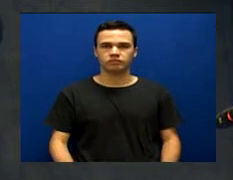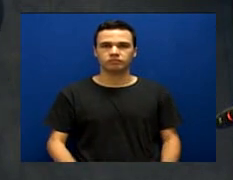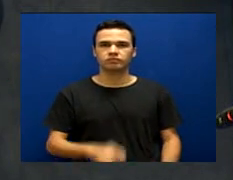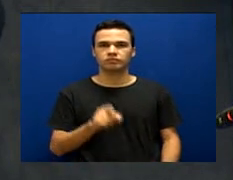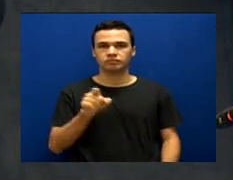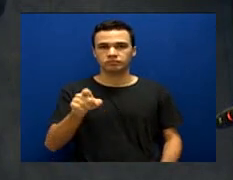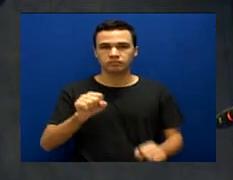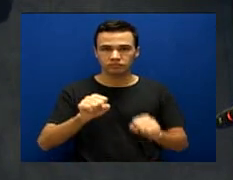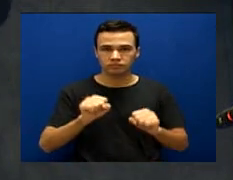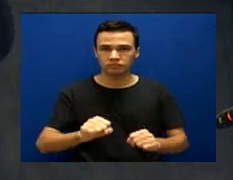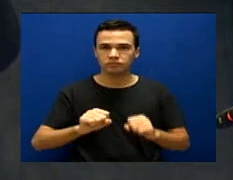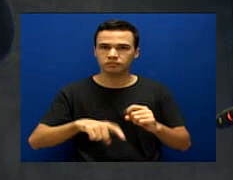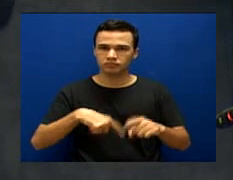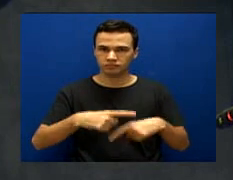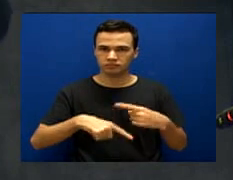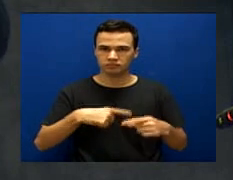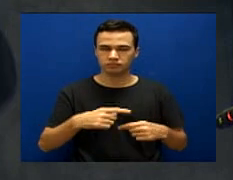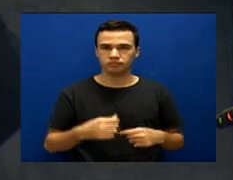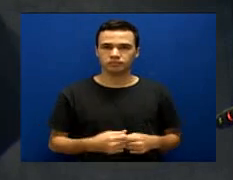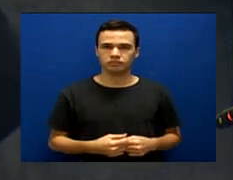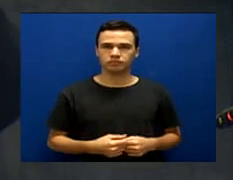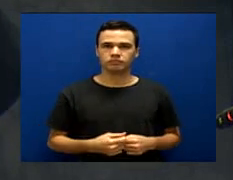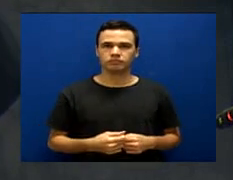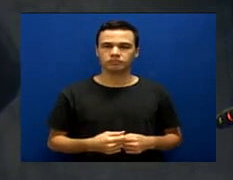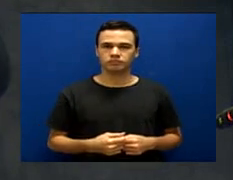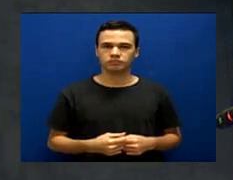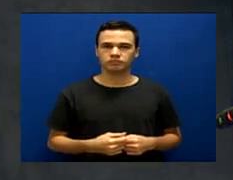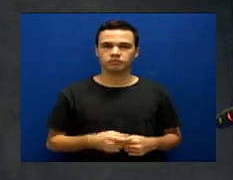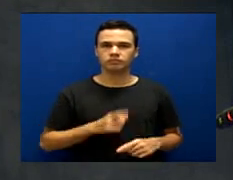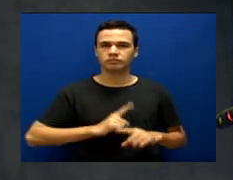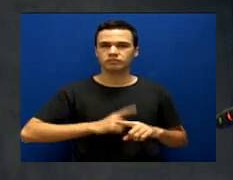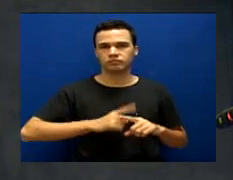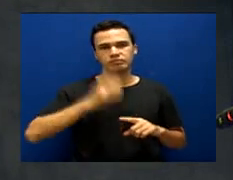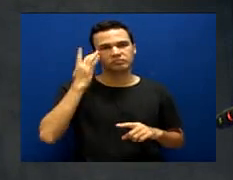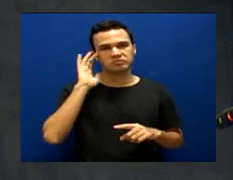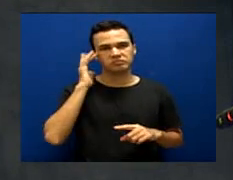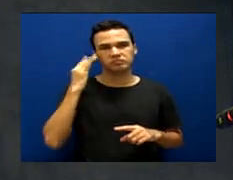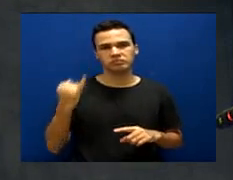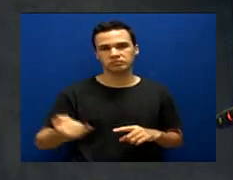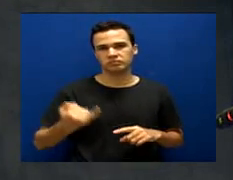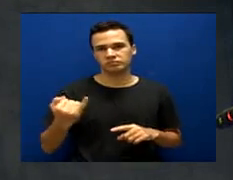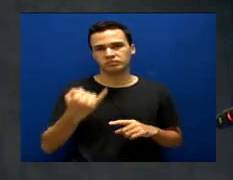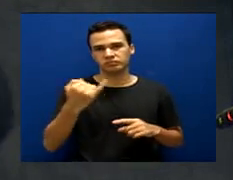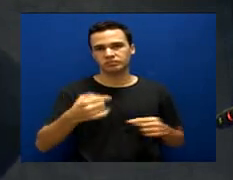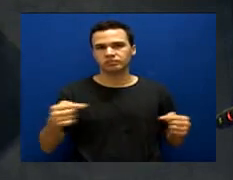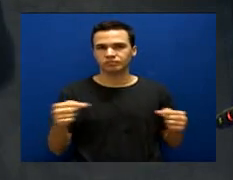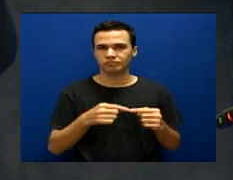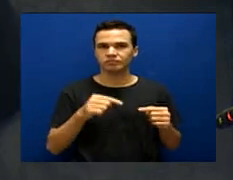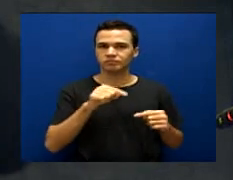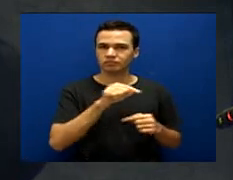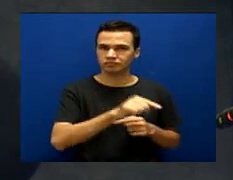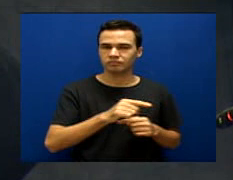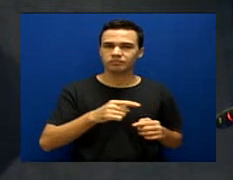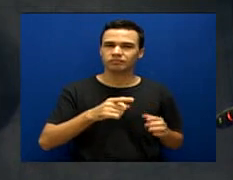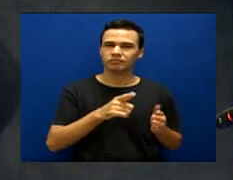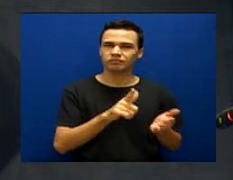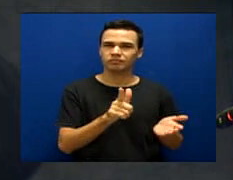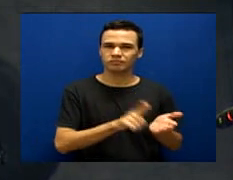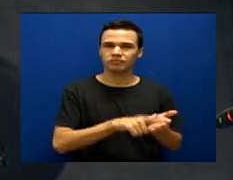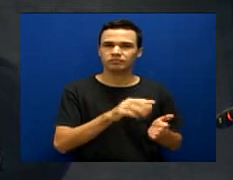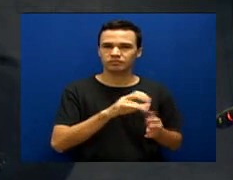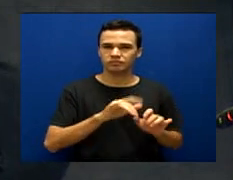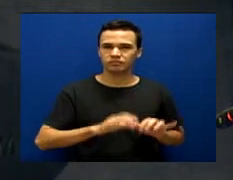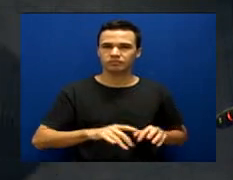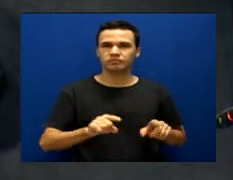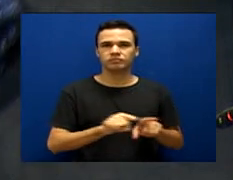seria se você pudesse até pontuar rapidamente, por tópico, porque eu acho que é importante fazer parte dessa carta e dessas ações que têm